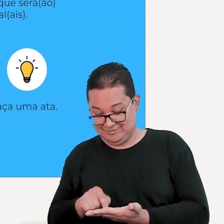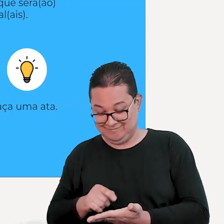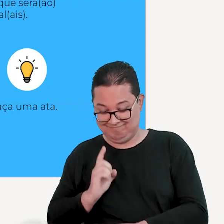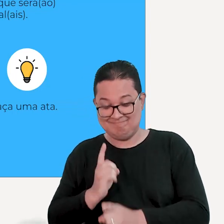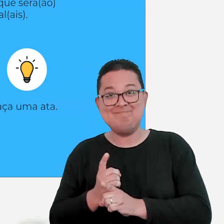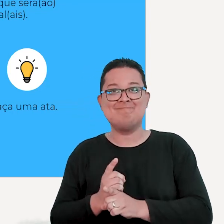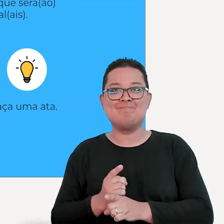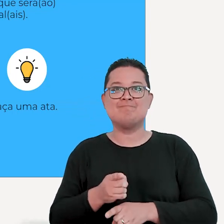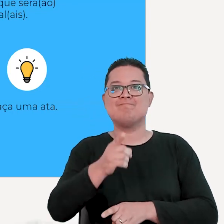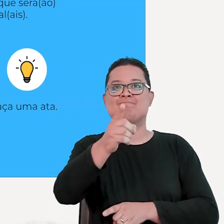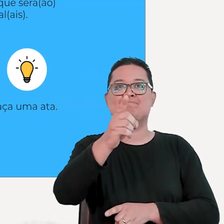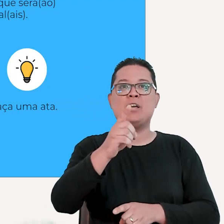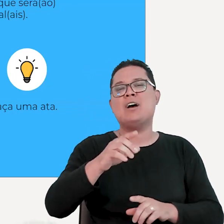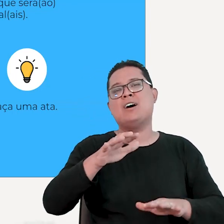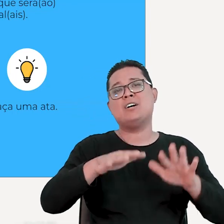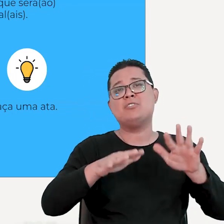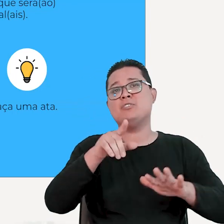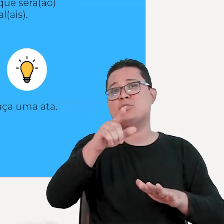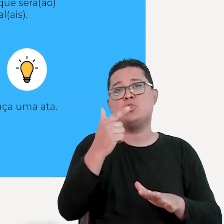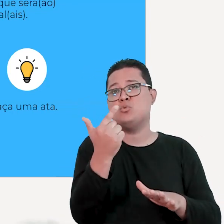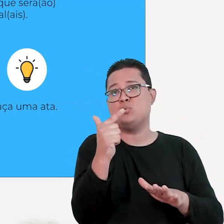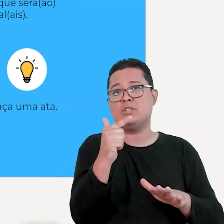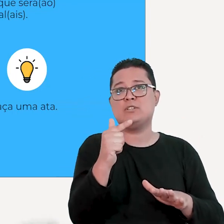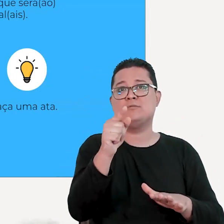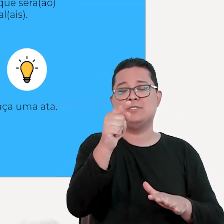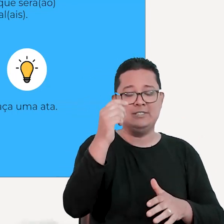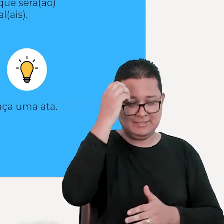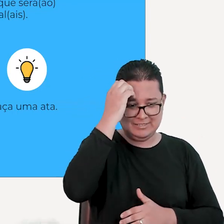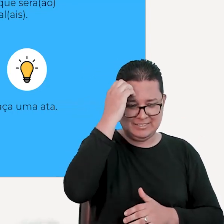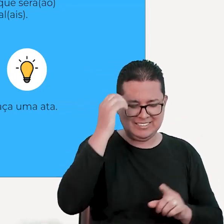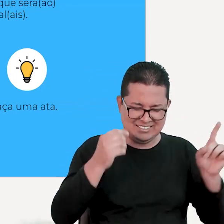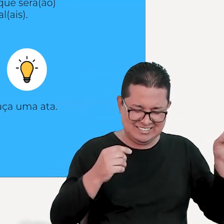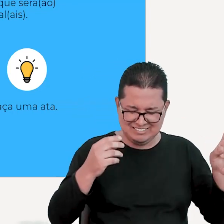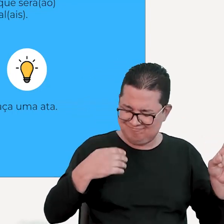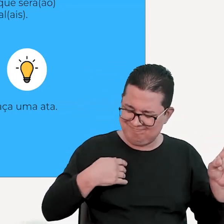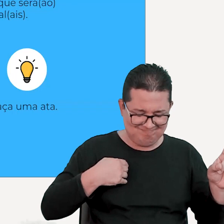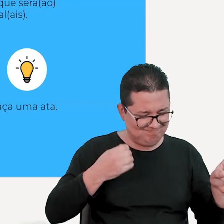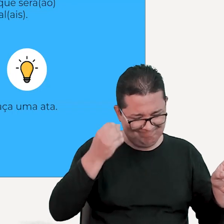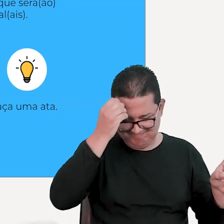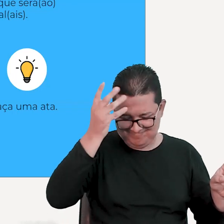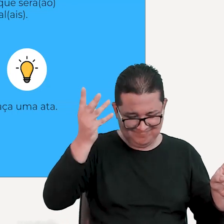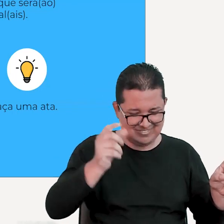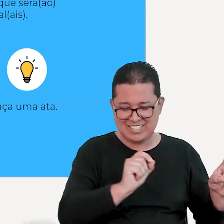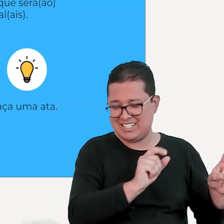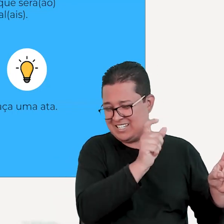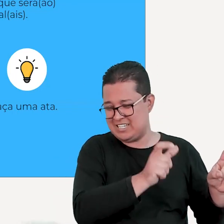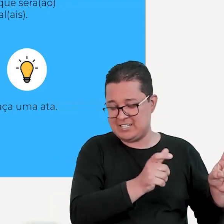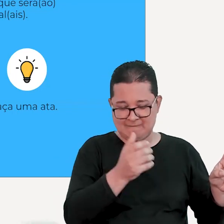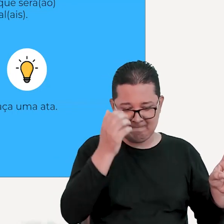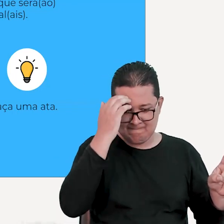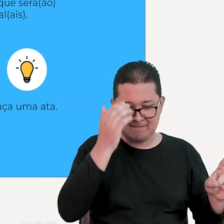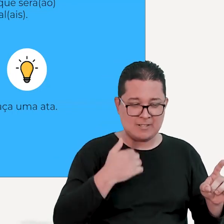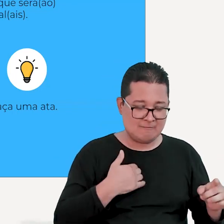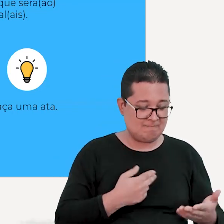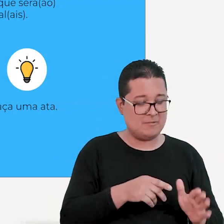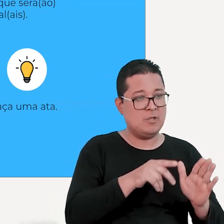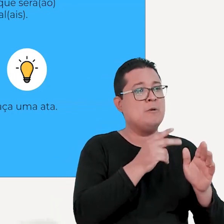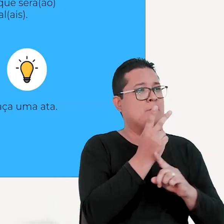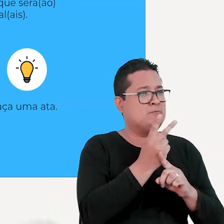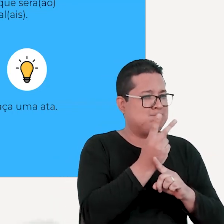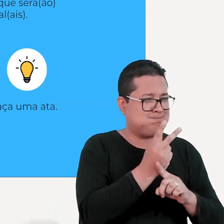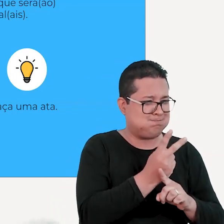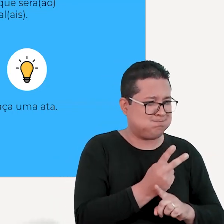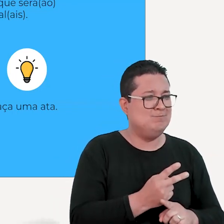informações organizadas na sua pasta, no Excel ou qualquer outra ferramenta que você use, você já economiza esse tempo e torna o